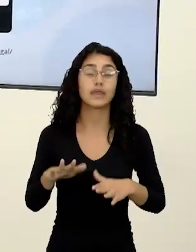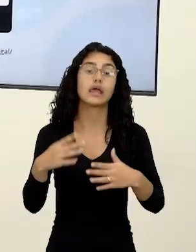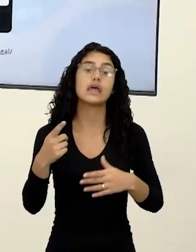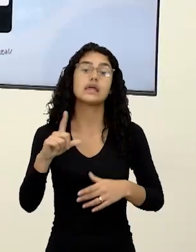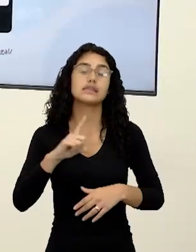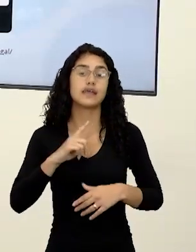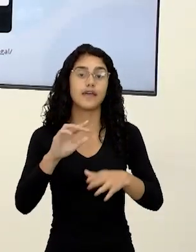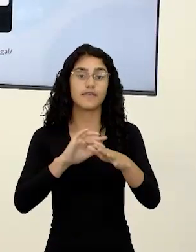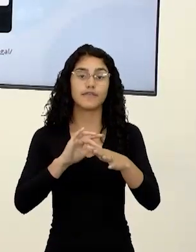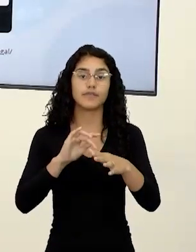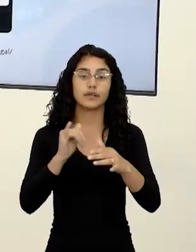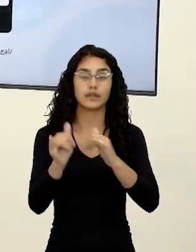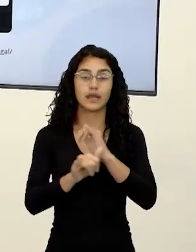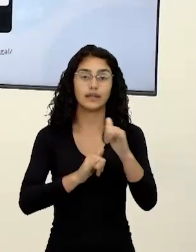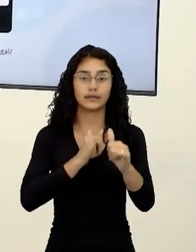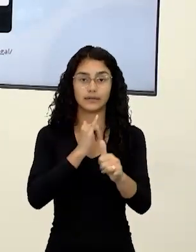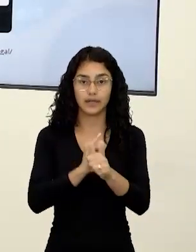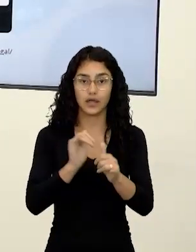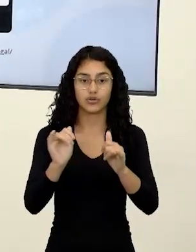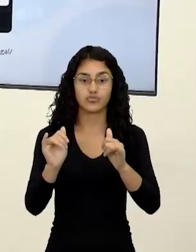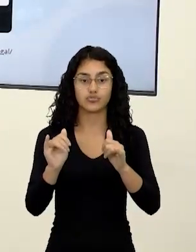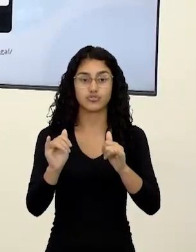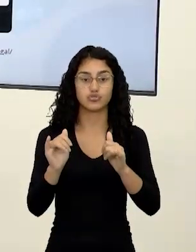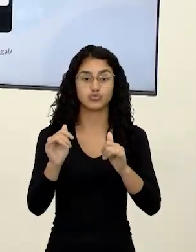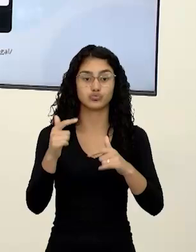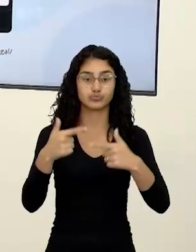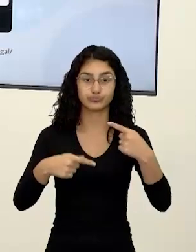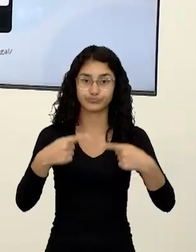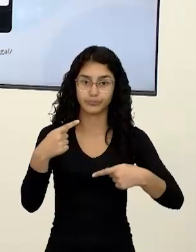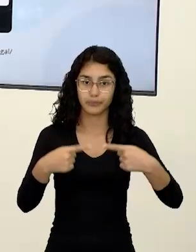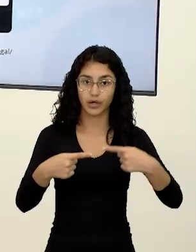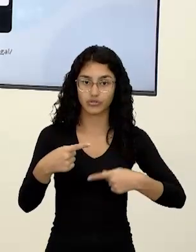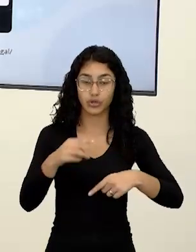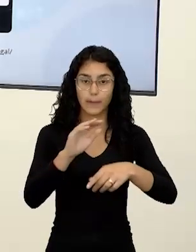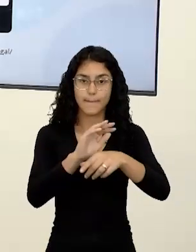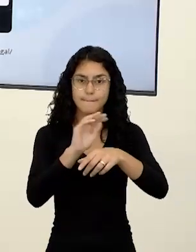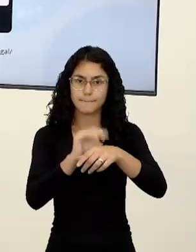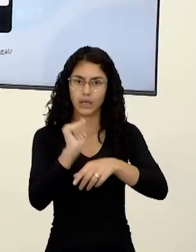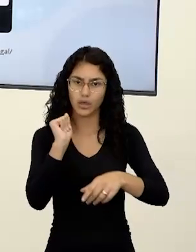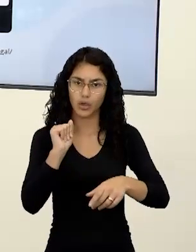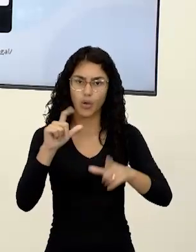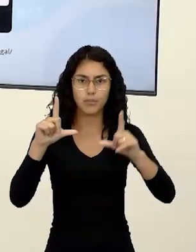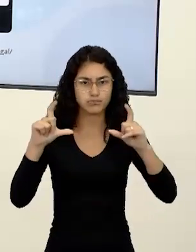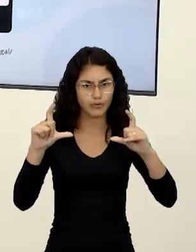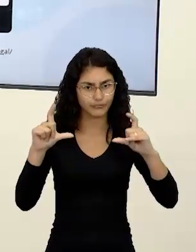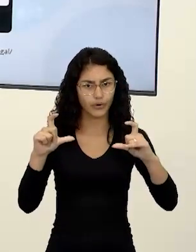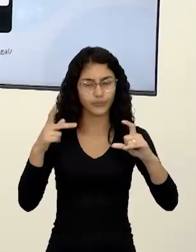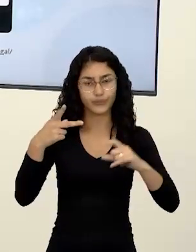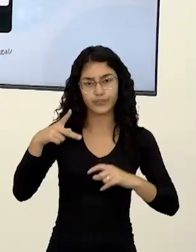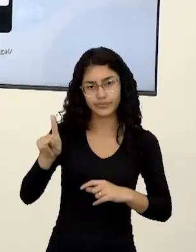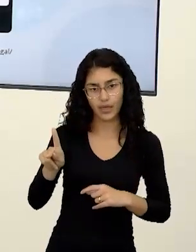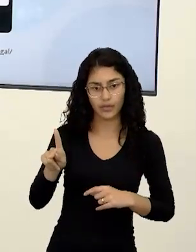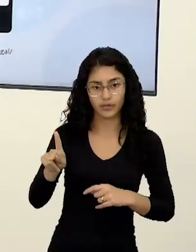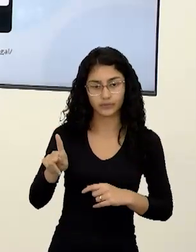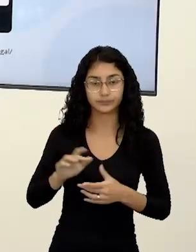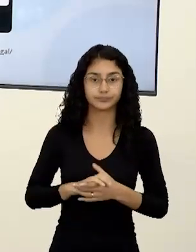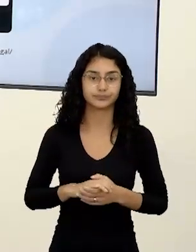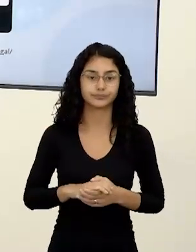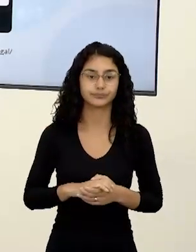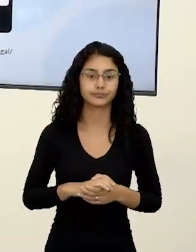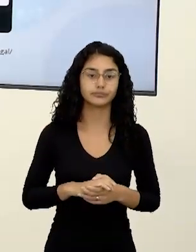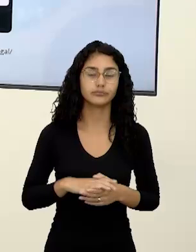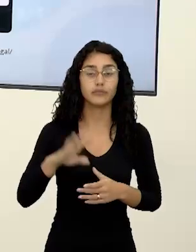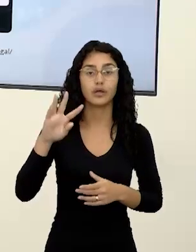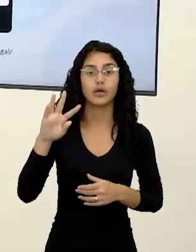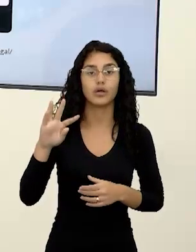tempo atrás de uma artista que pegou uma foto dela que um paparazzi, nem lembro, tirou foto, postou no